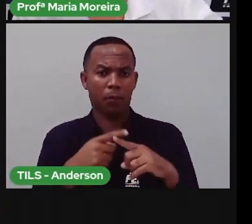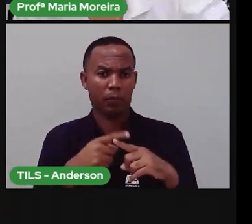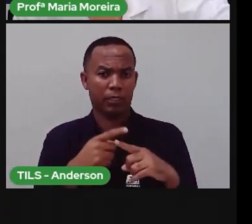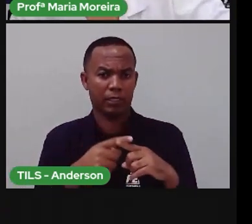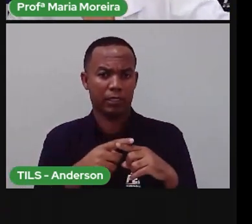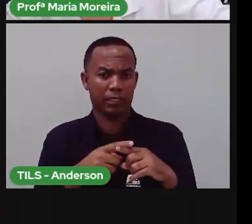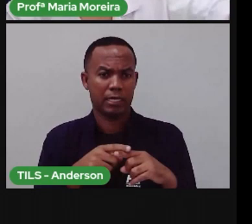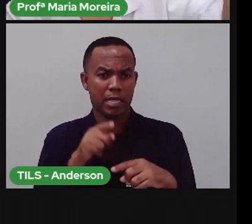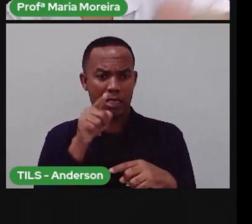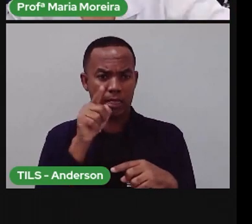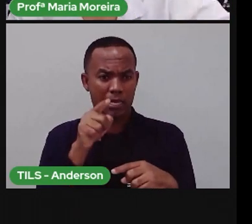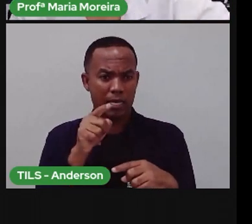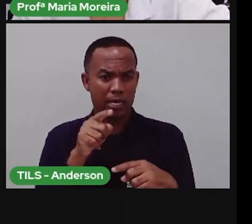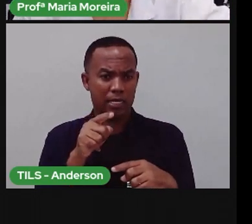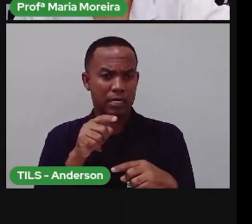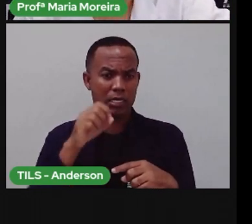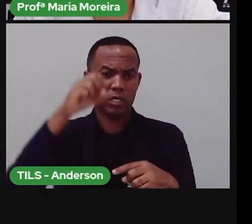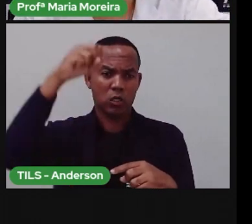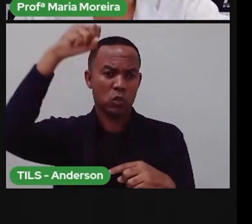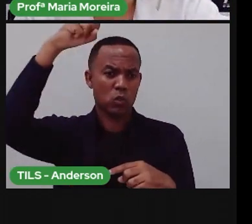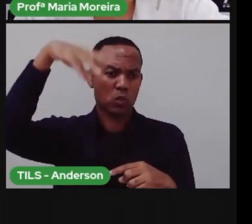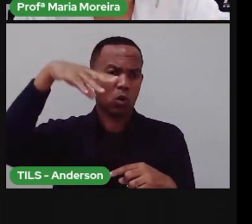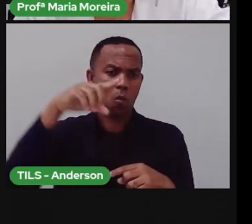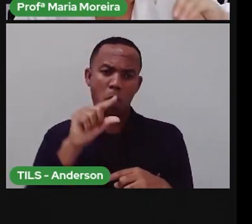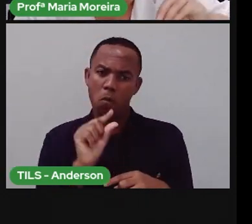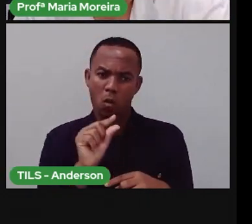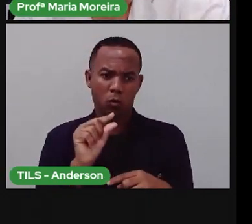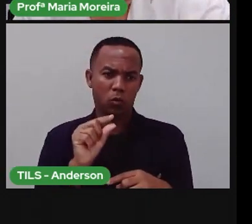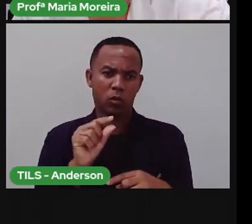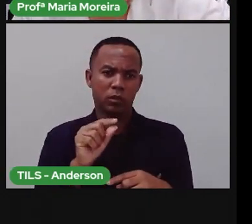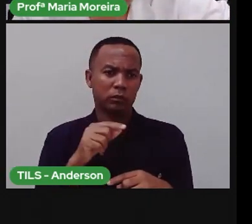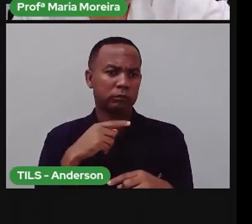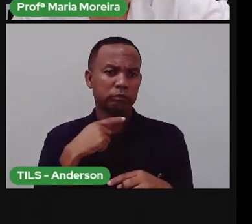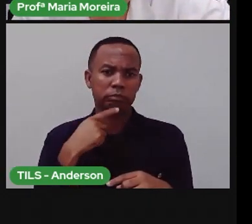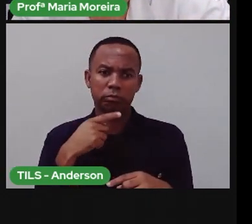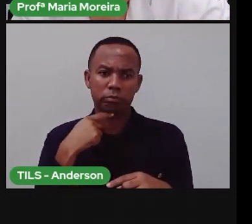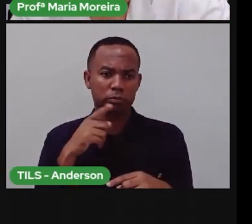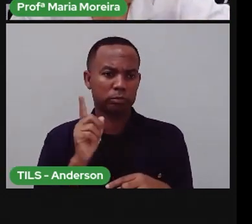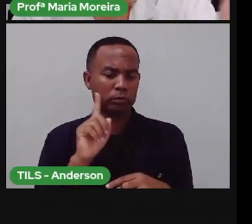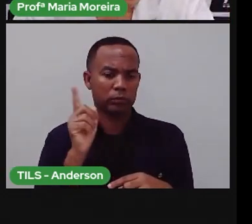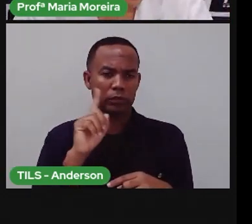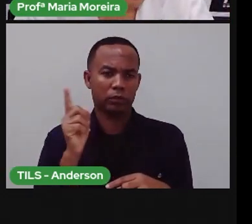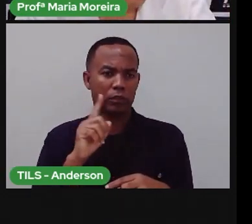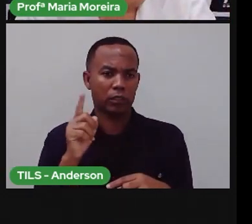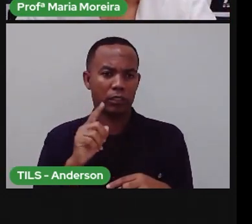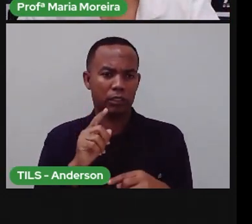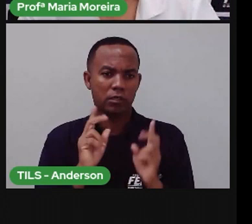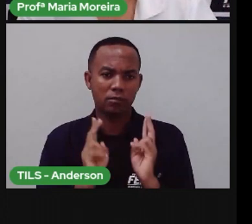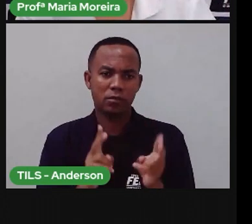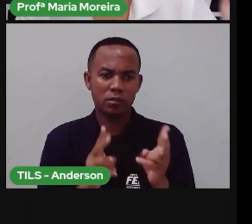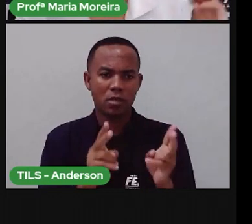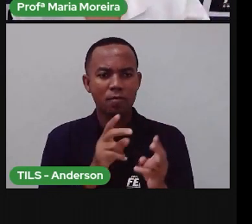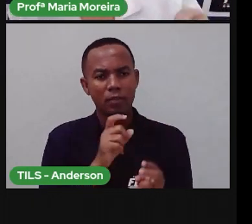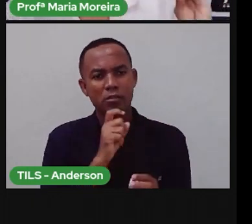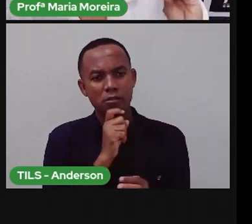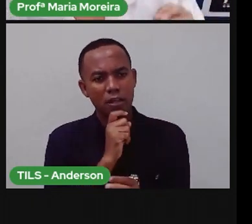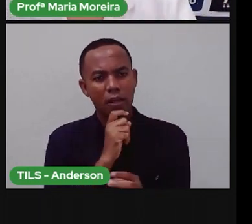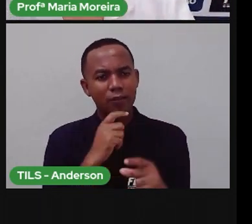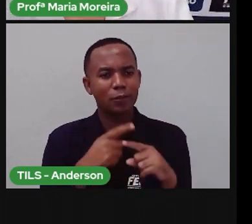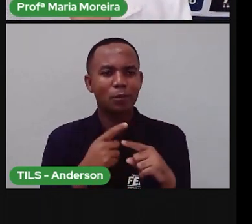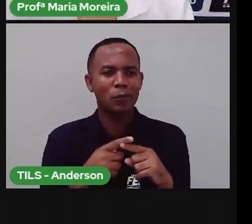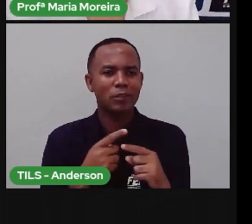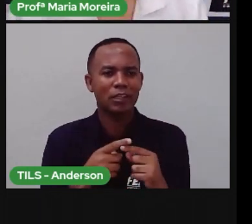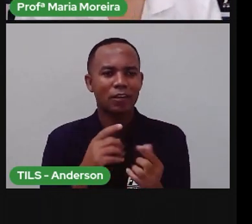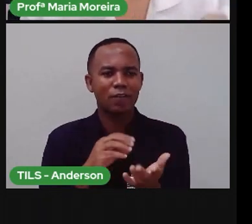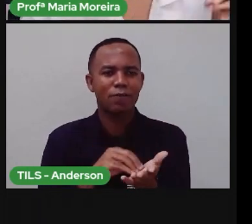lá o sol bate bem menos. Então, se não chega sol, vai ser quente? Não, vai continuar o quê?